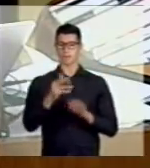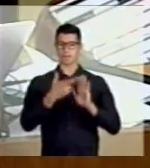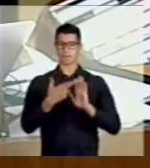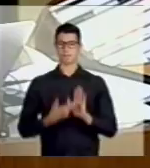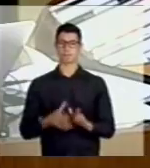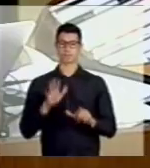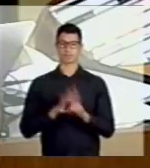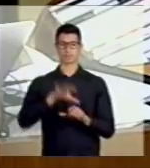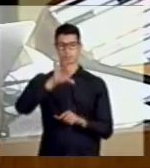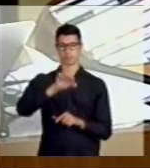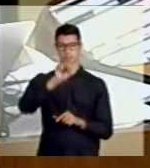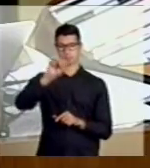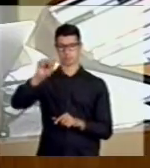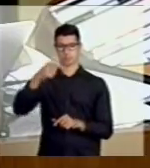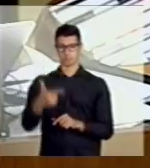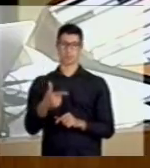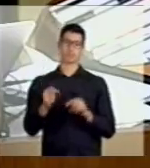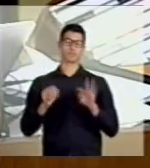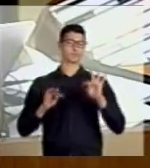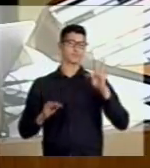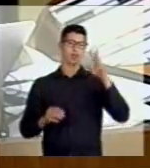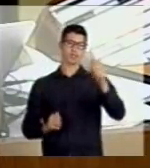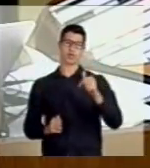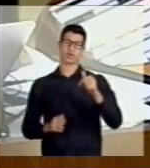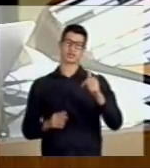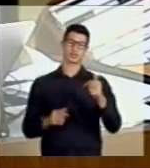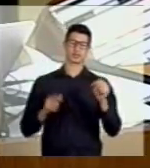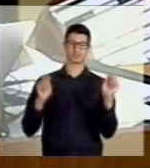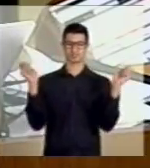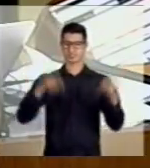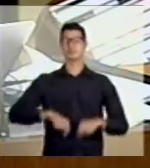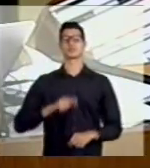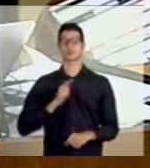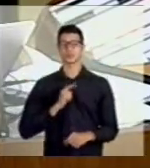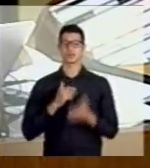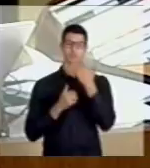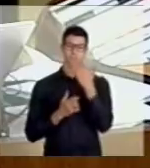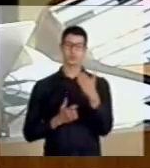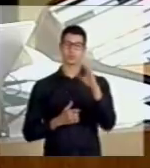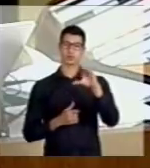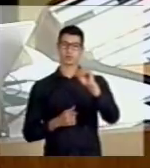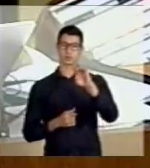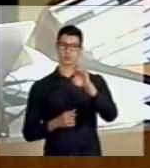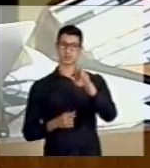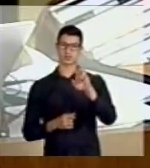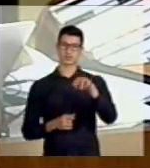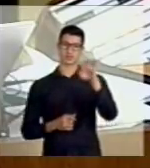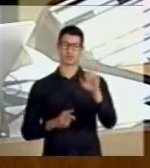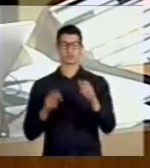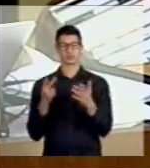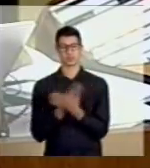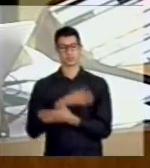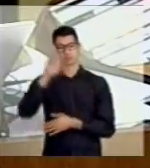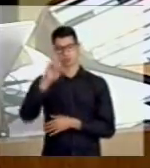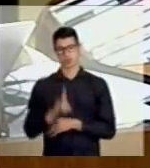Lei 9882/99, todas as suas potencialidades de forma coerente com os imperativos do